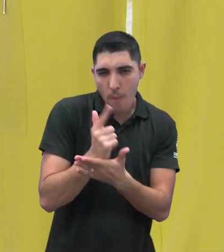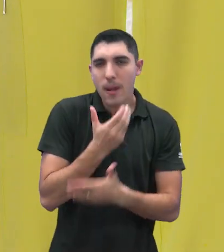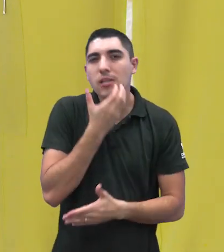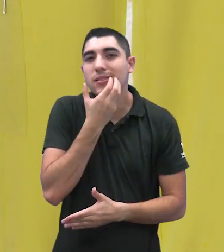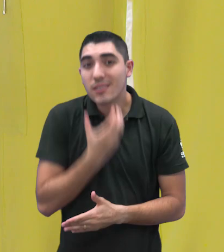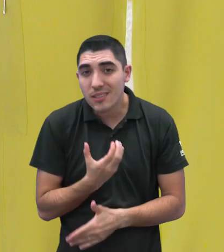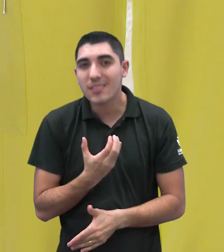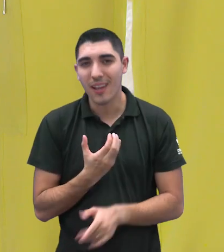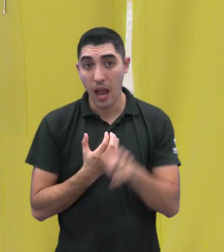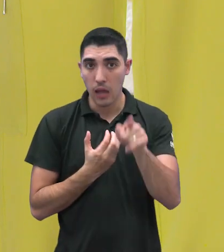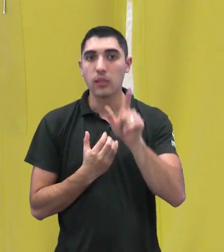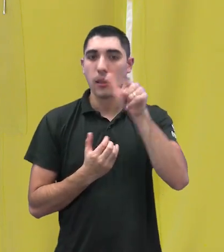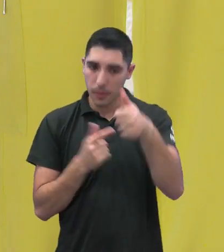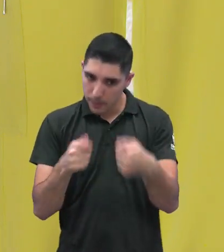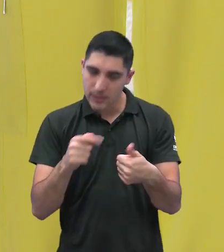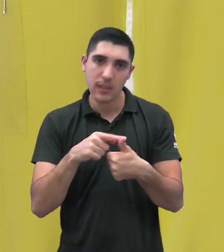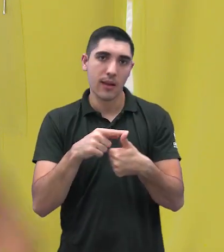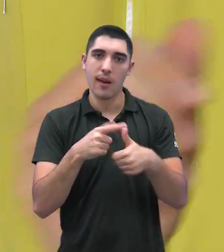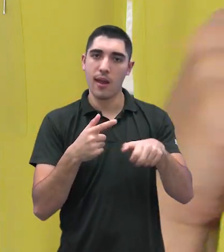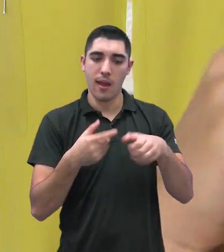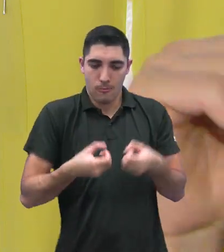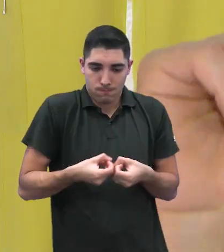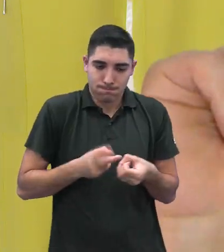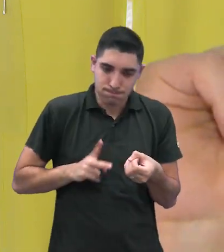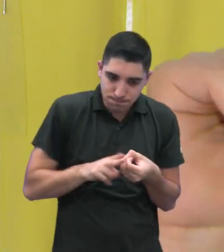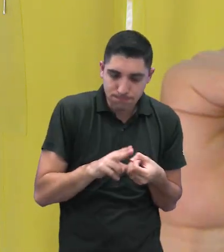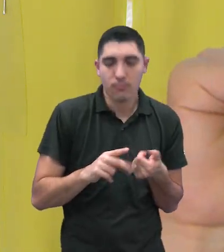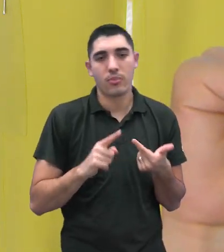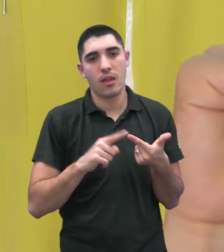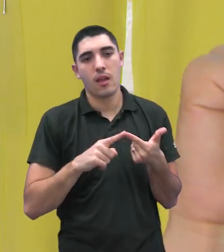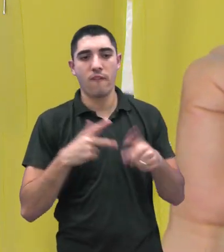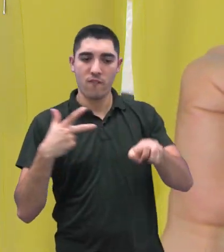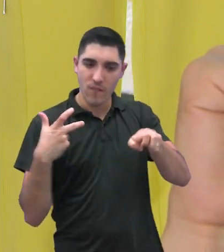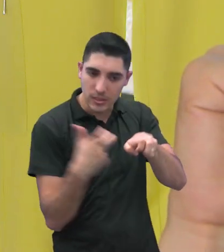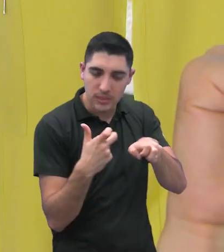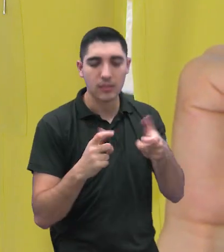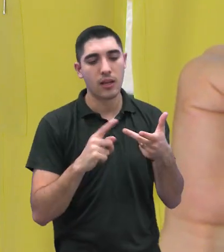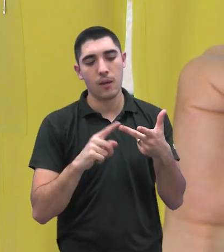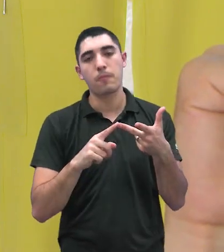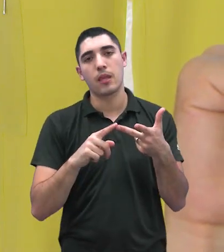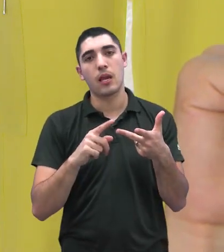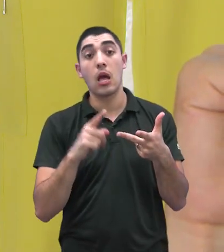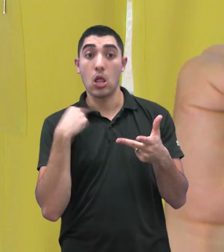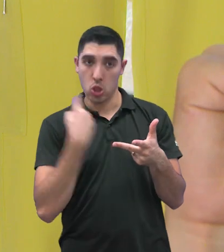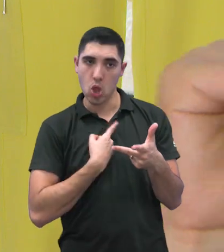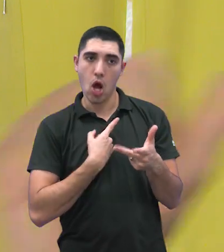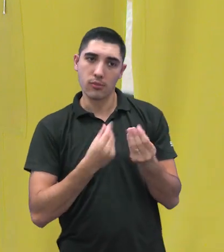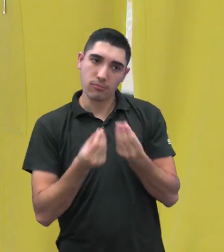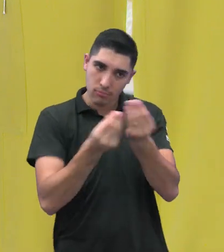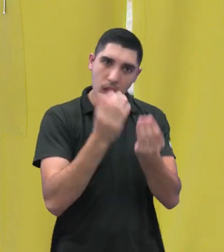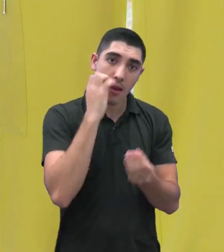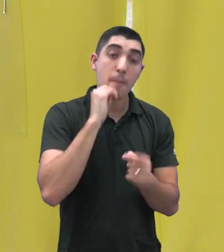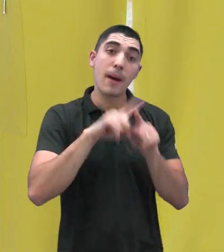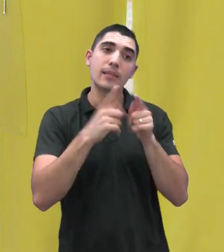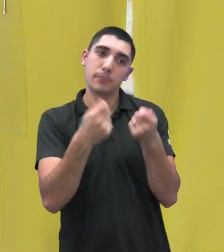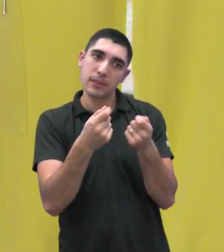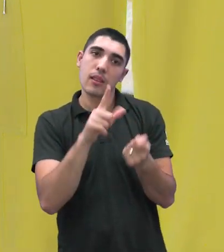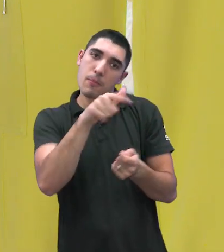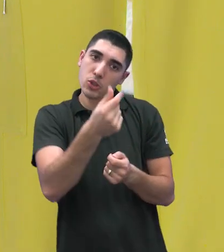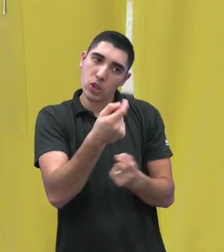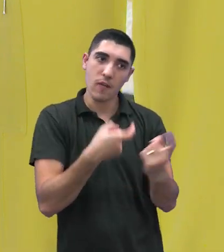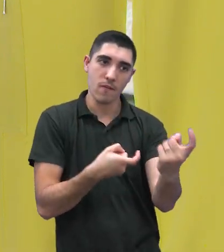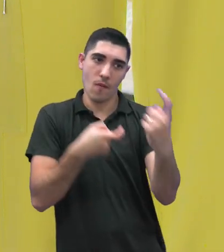Tzu ou achar na rua, você vai ter que castrar, vacinar. Sim. A gente doa, mas a gente cobra reembolso de uma castração, de vacinas, né? Porque eu acho que